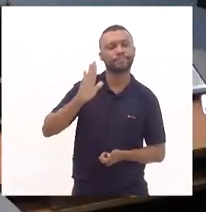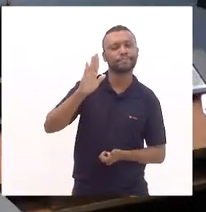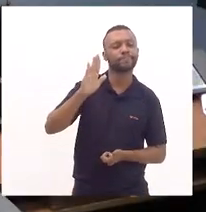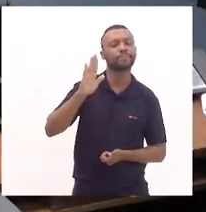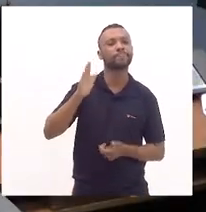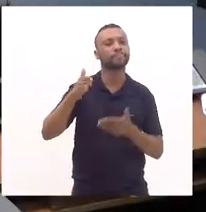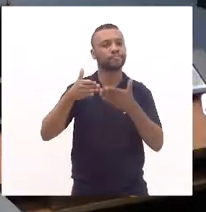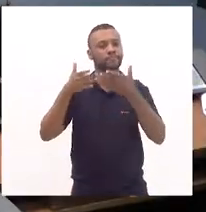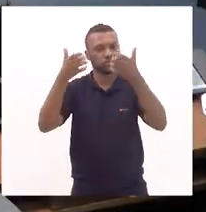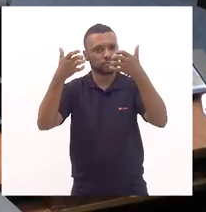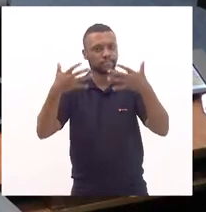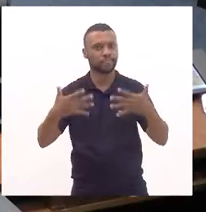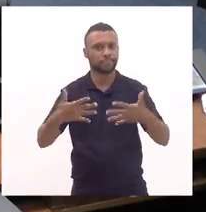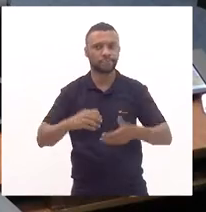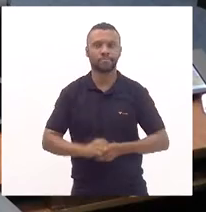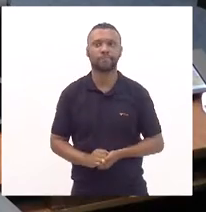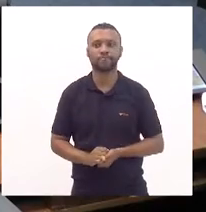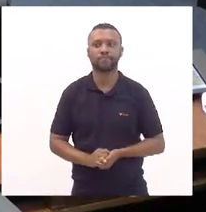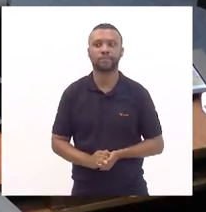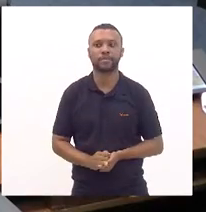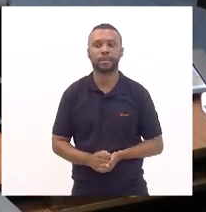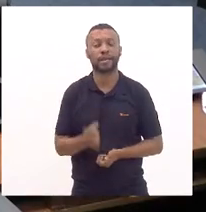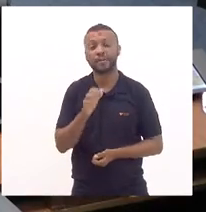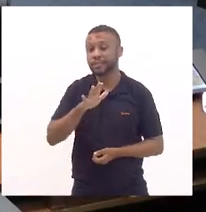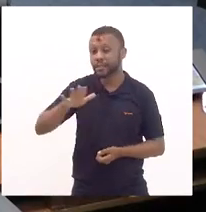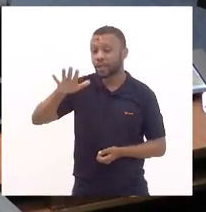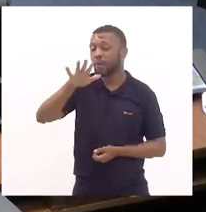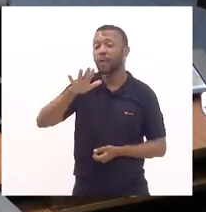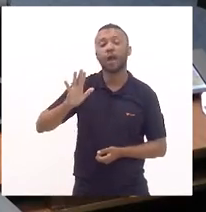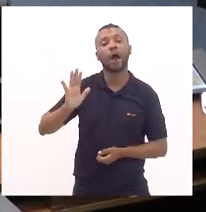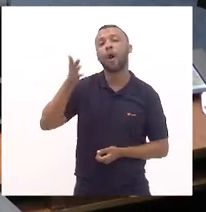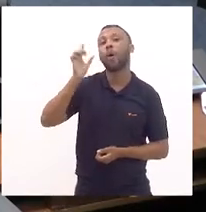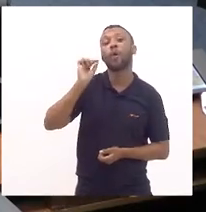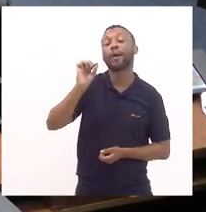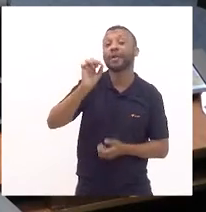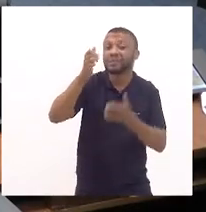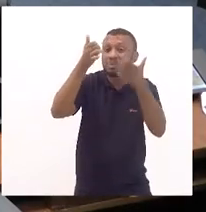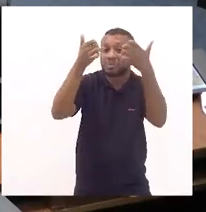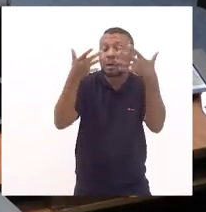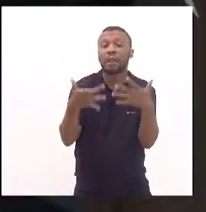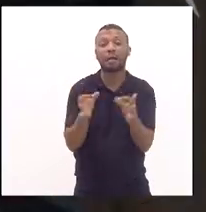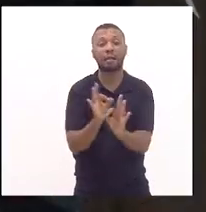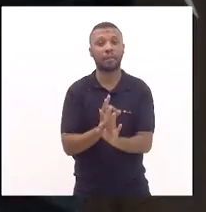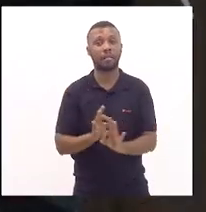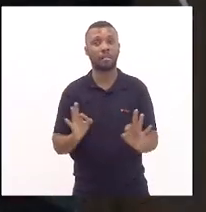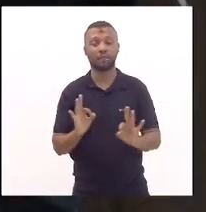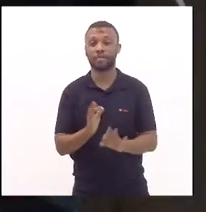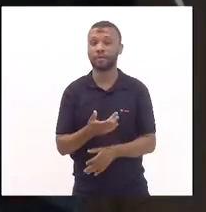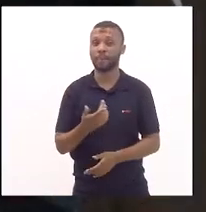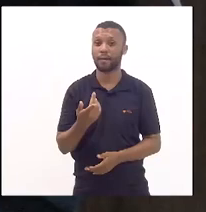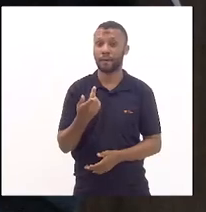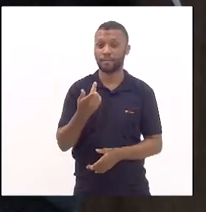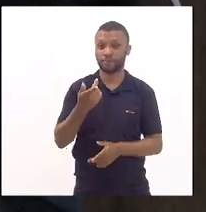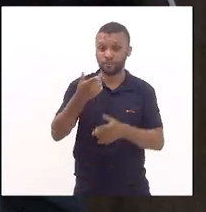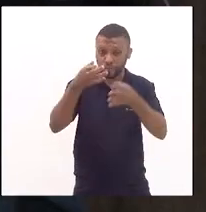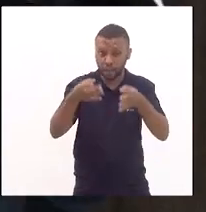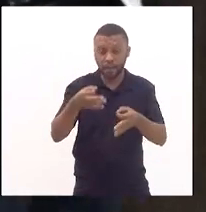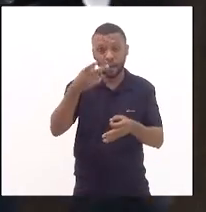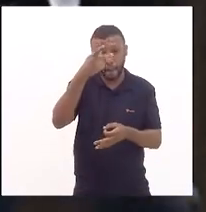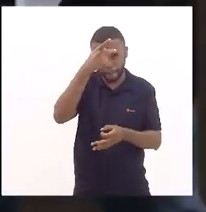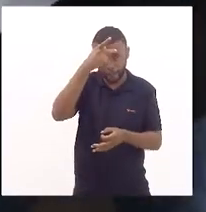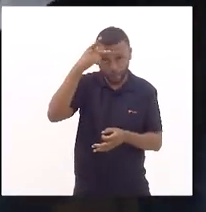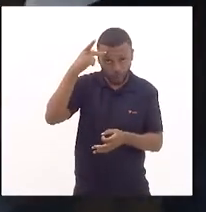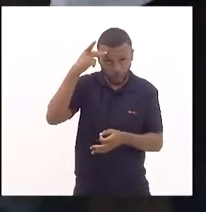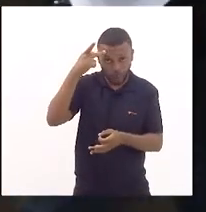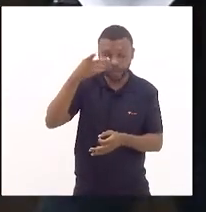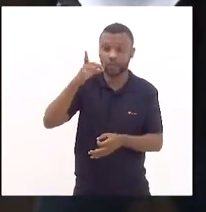rapidinho, sobre essa votação. É porque normalmente... Já não se diz isso, se diz pessoas com